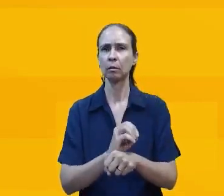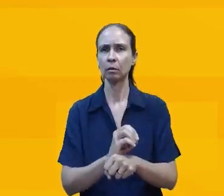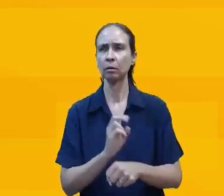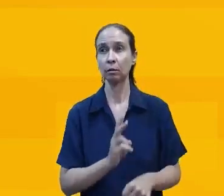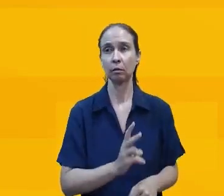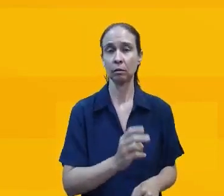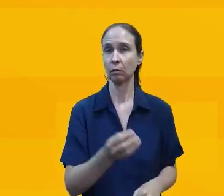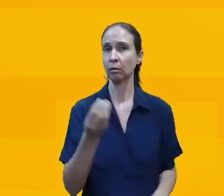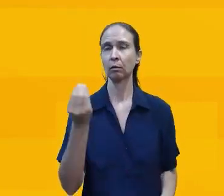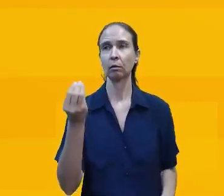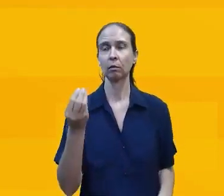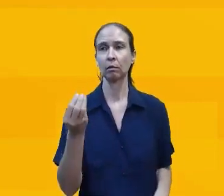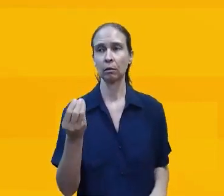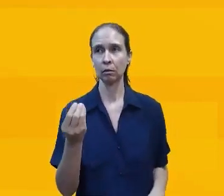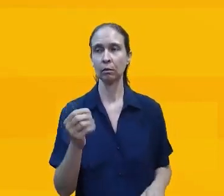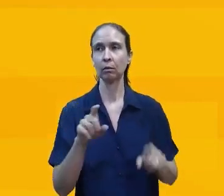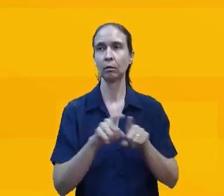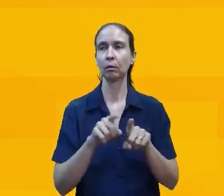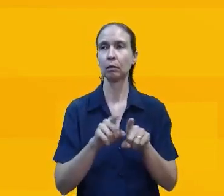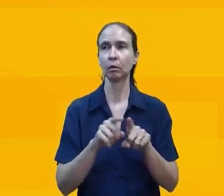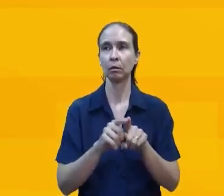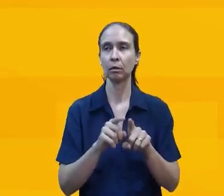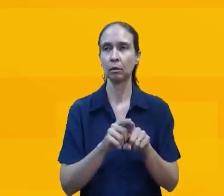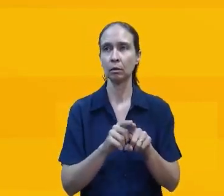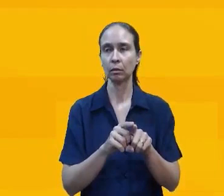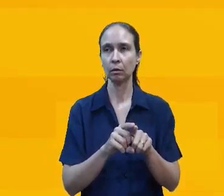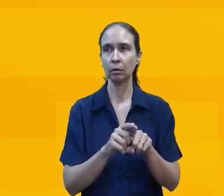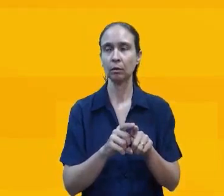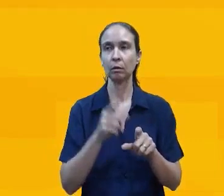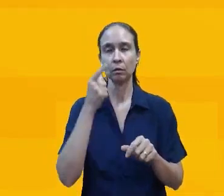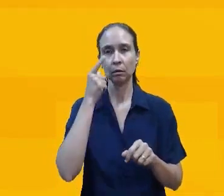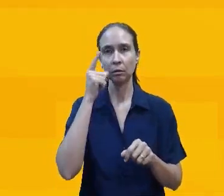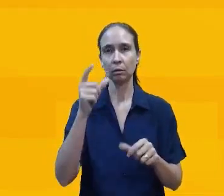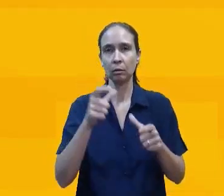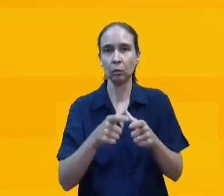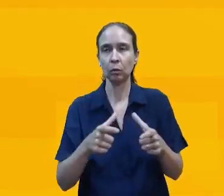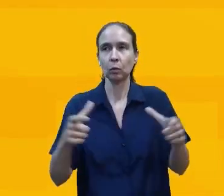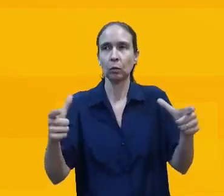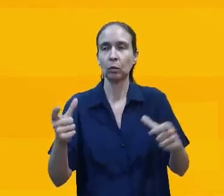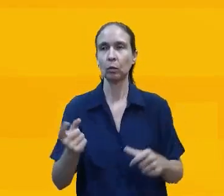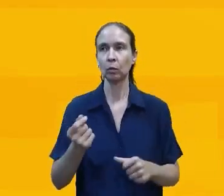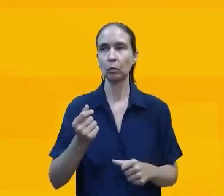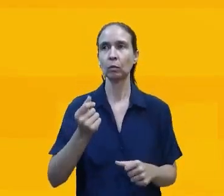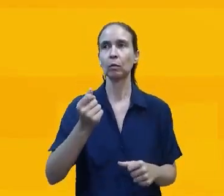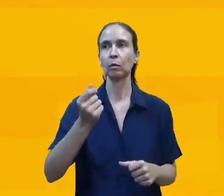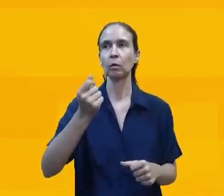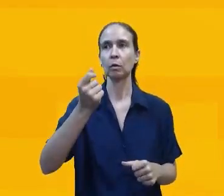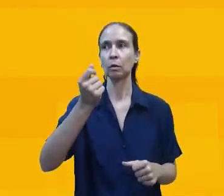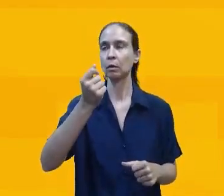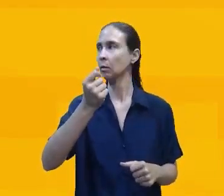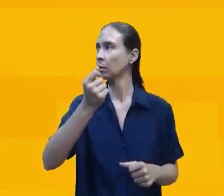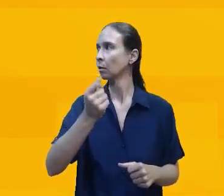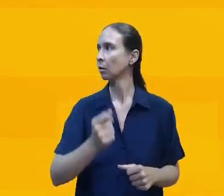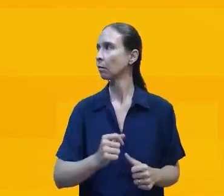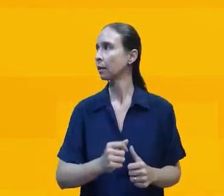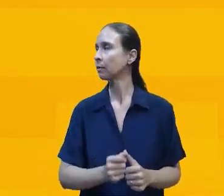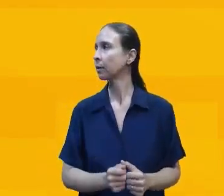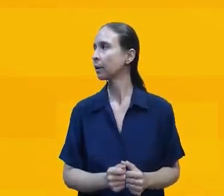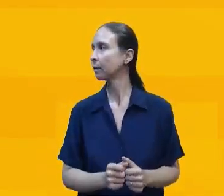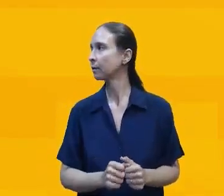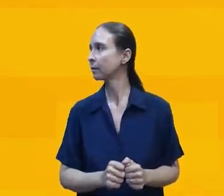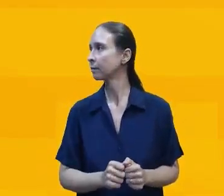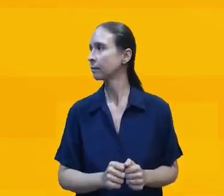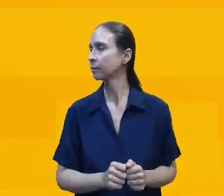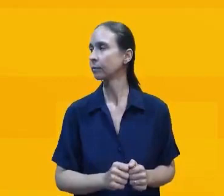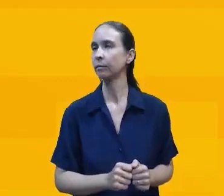com uma lucratividade maior pelo valor que ele tem alcança nos centros consumidores,